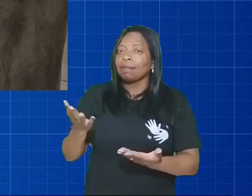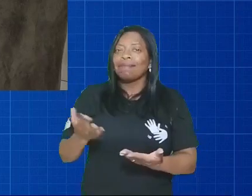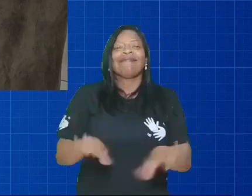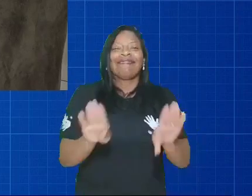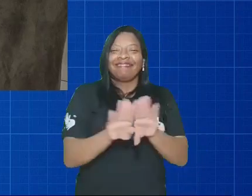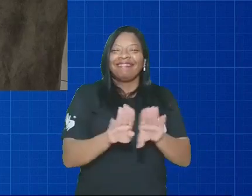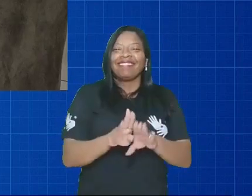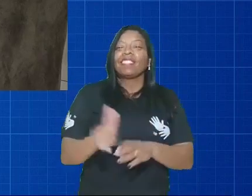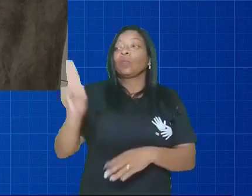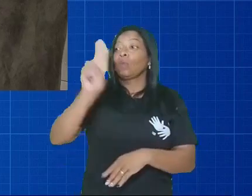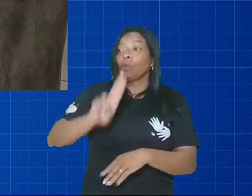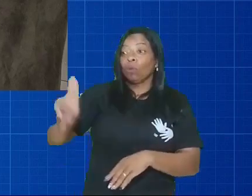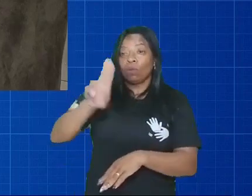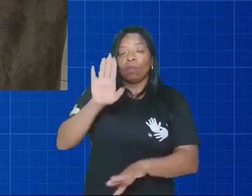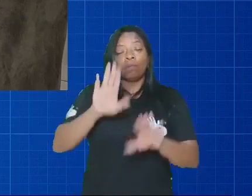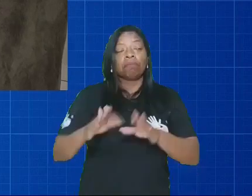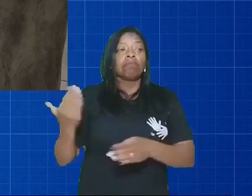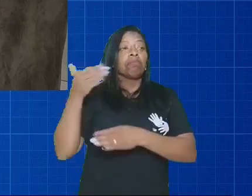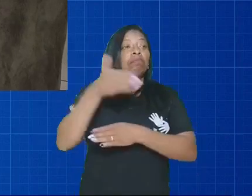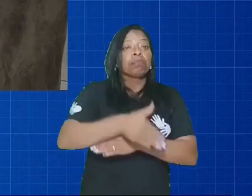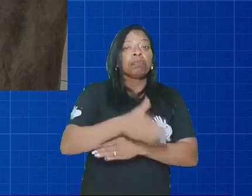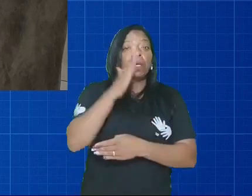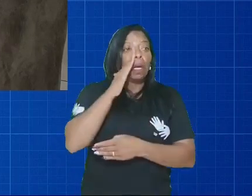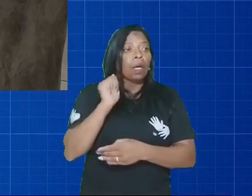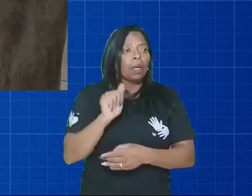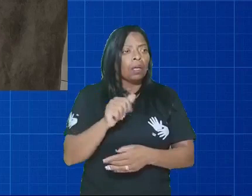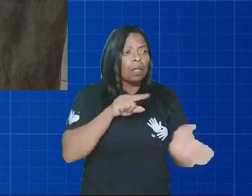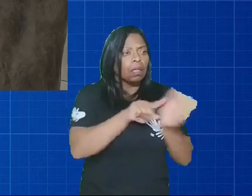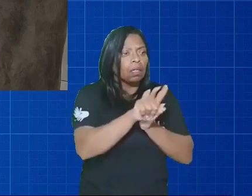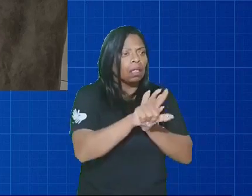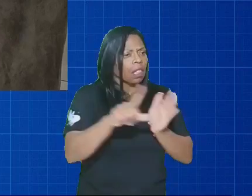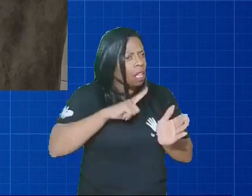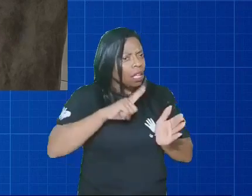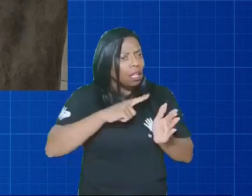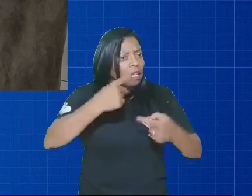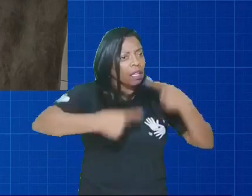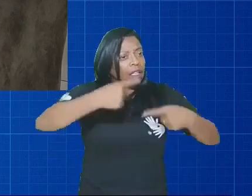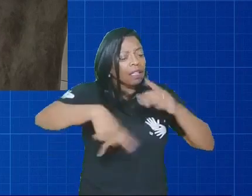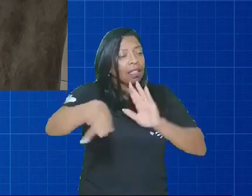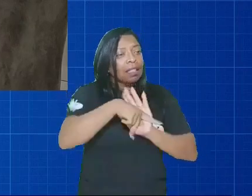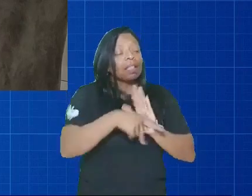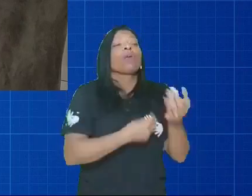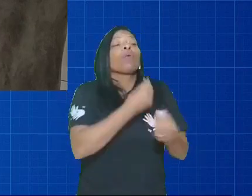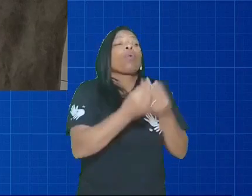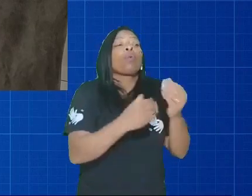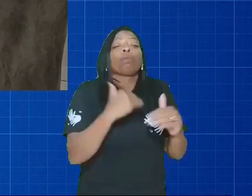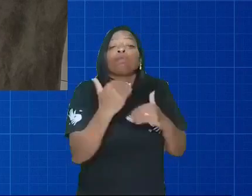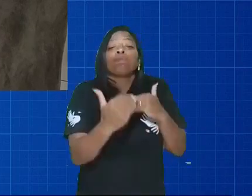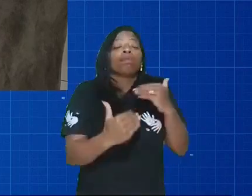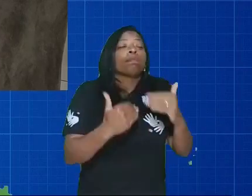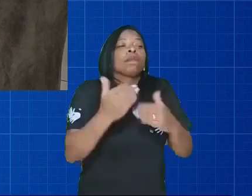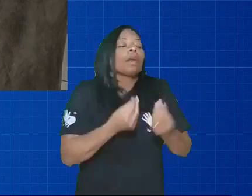parceria com a gente, eles acham muito legal e perguntam como foi o processo. Porque nem sempre ela tem conta disso em outros municípios, né? Então a gente tem esse